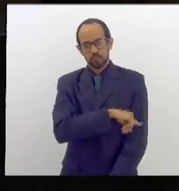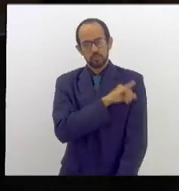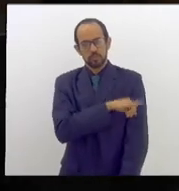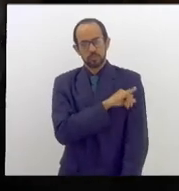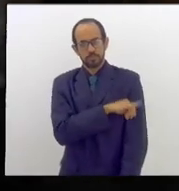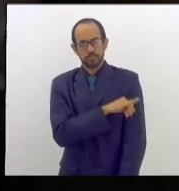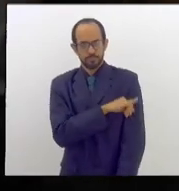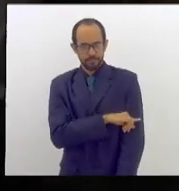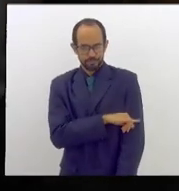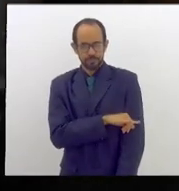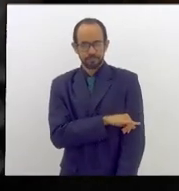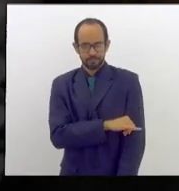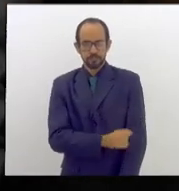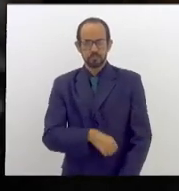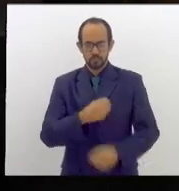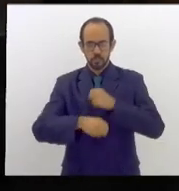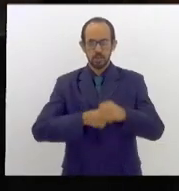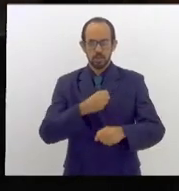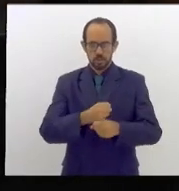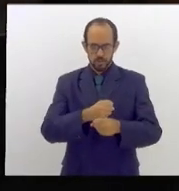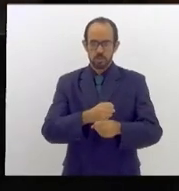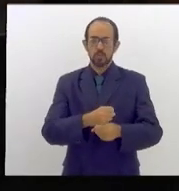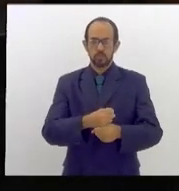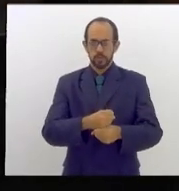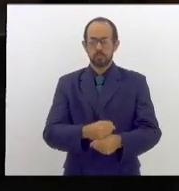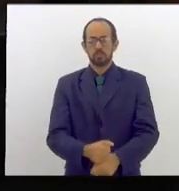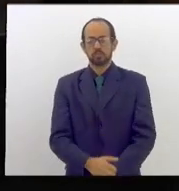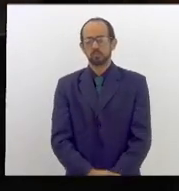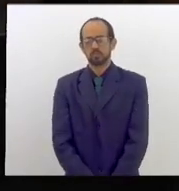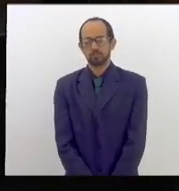para o exercício de 2023